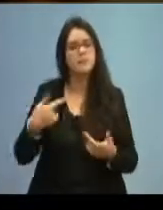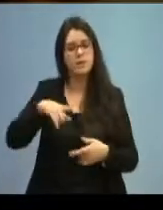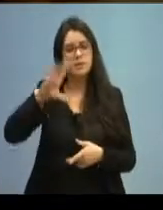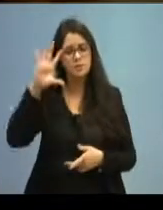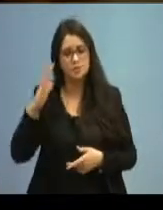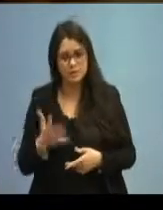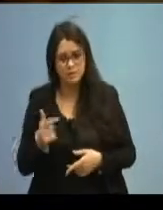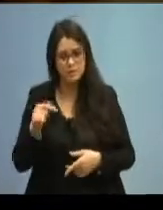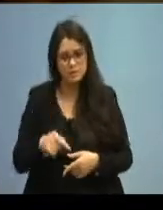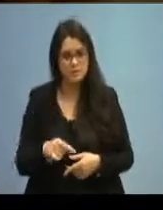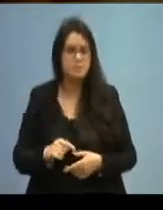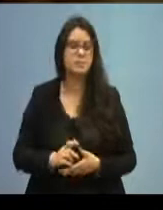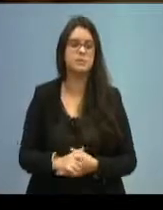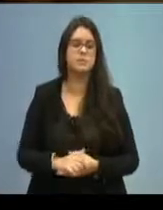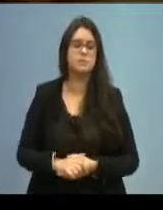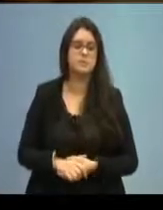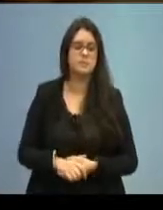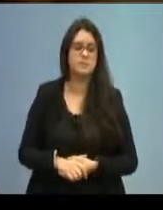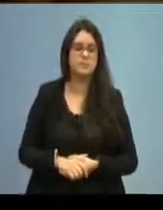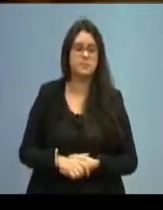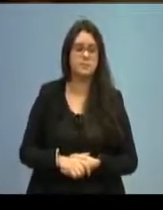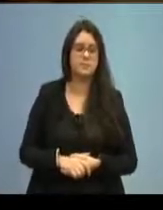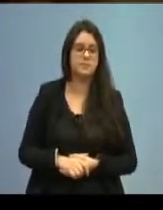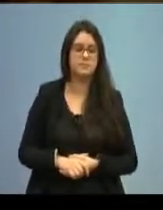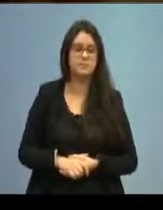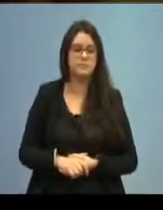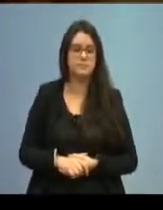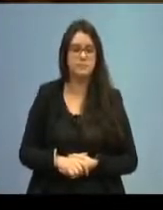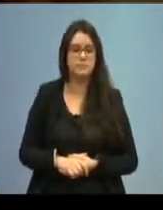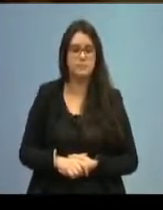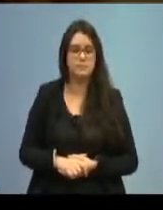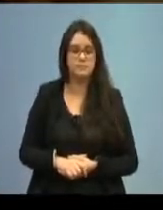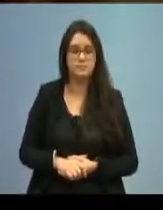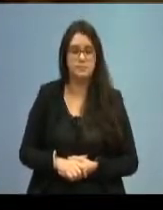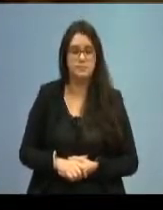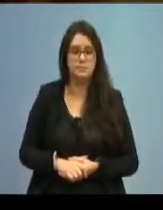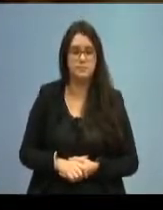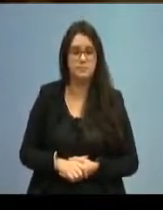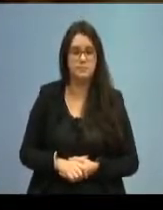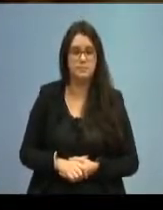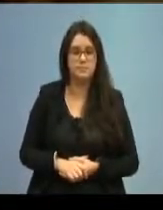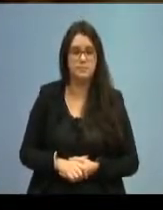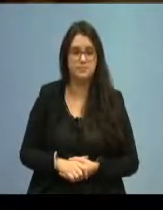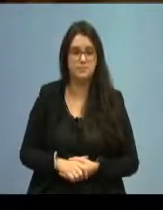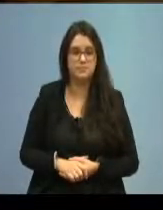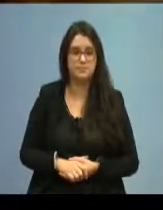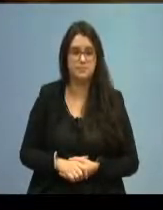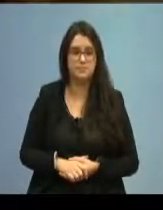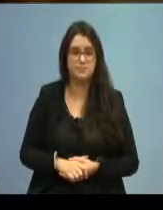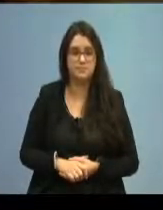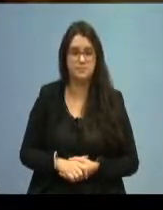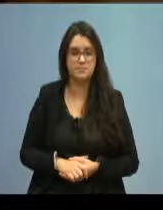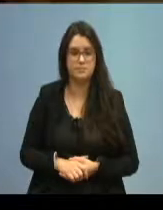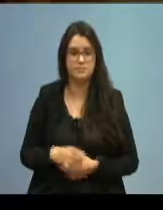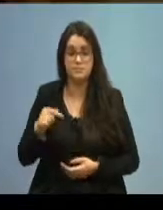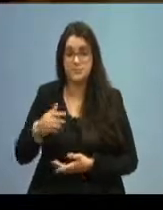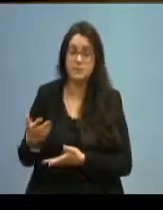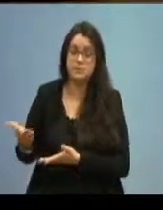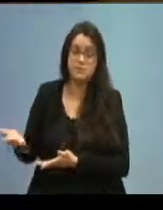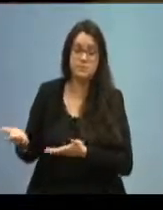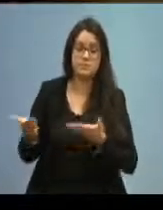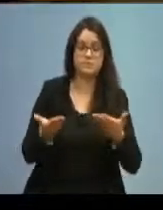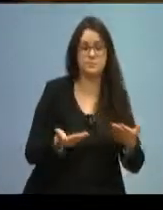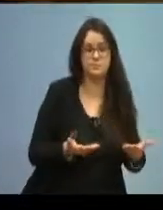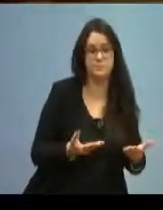trazer, condições, claro, vai trazer, vamos dizer assim, crédito eleitoral para alguém?